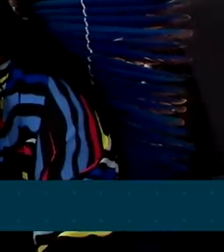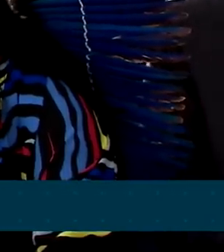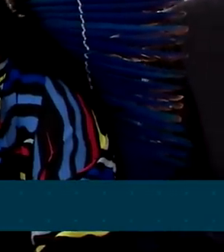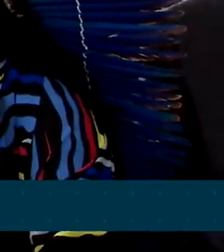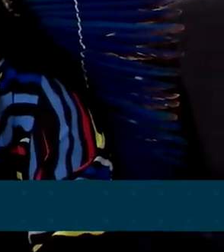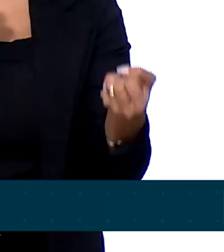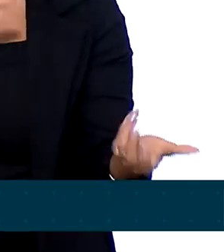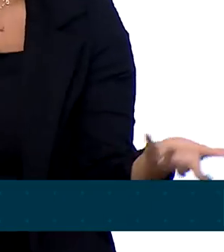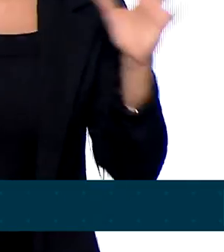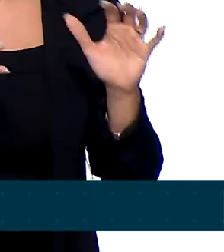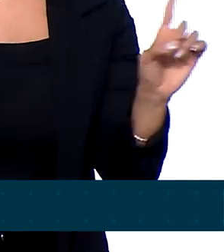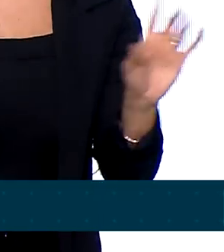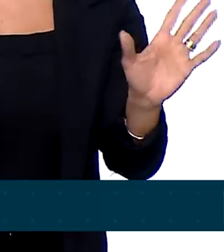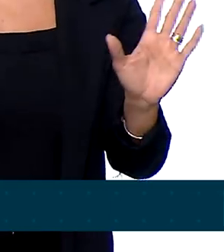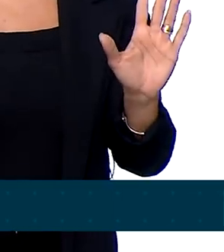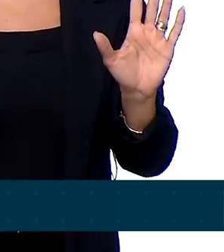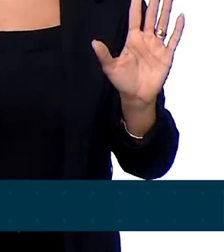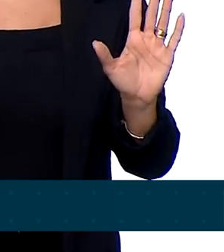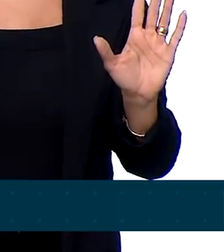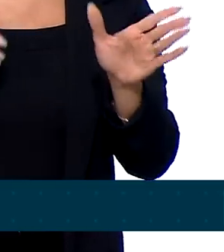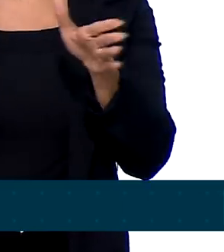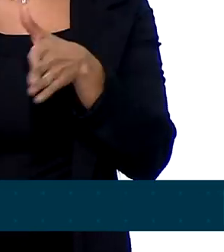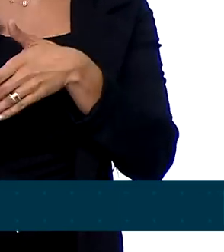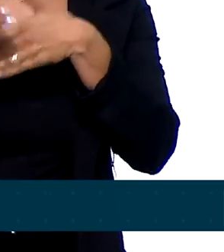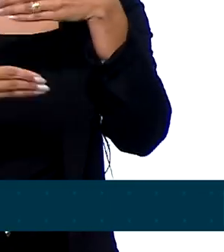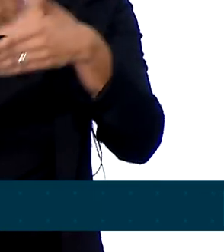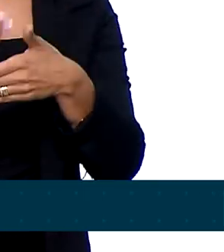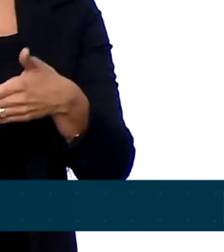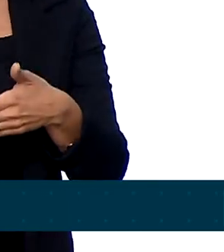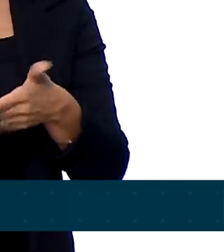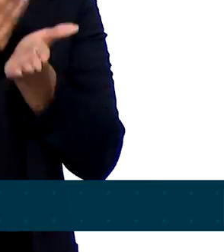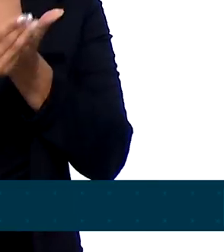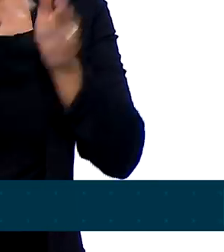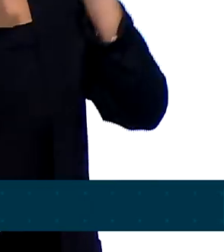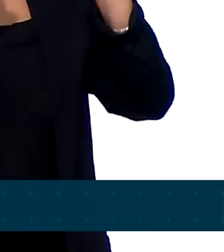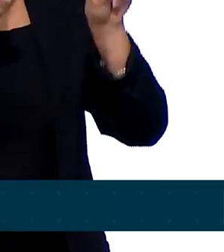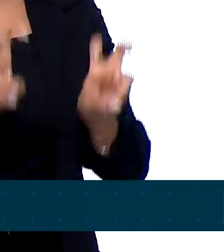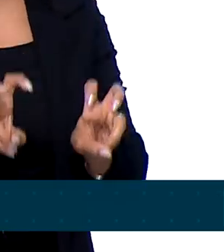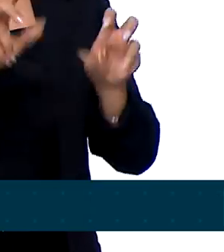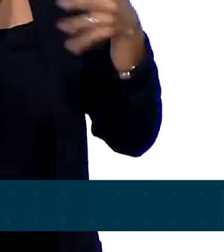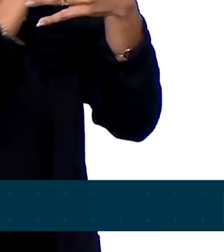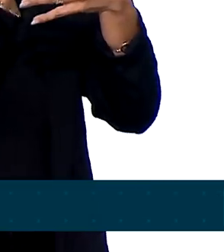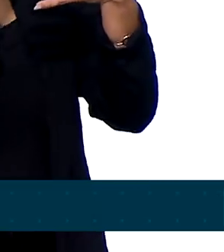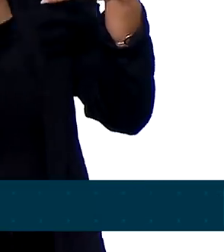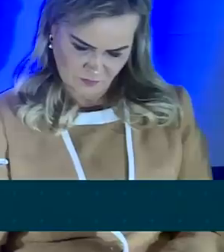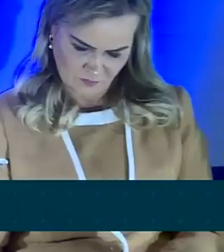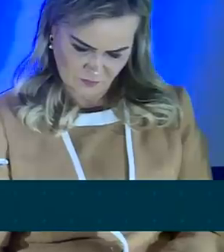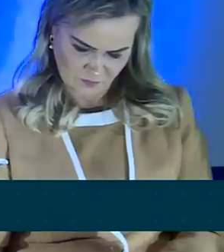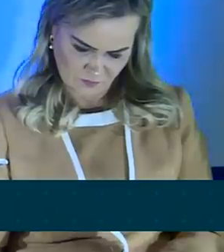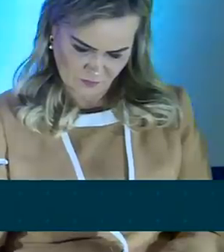uma transição Mas vamos colocar as pilastras num trabalho conjunto Unidos todos nós